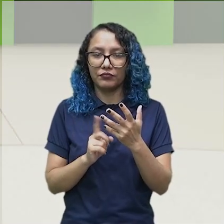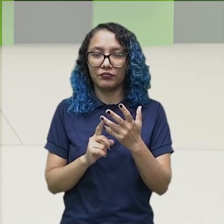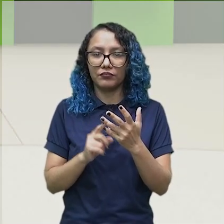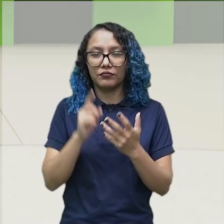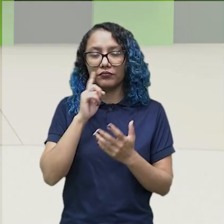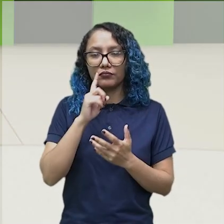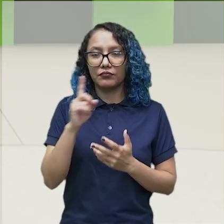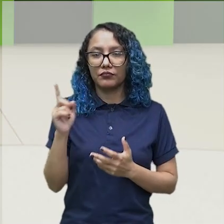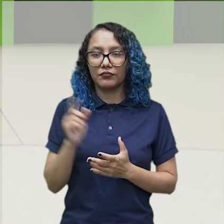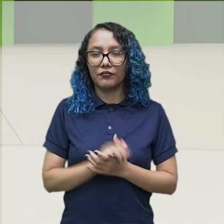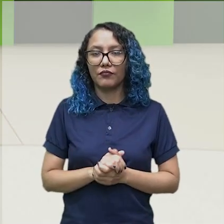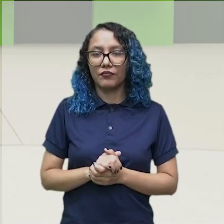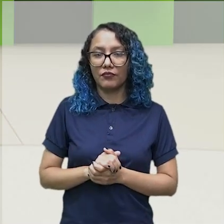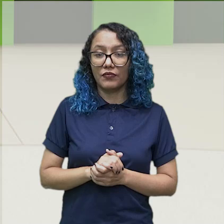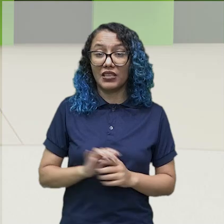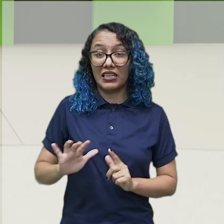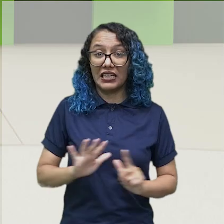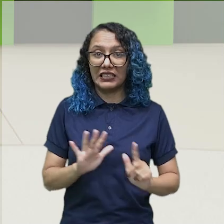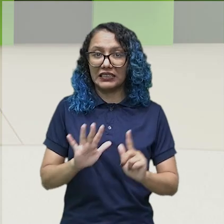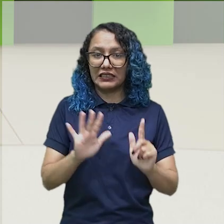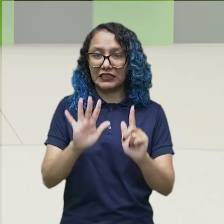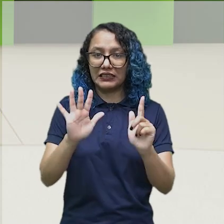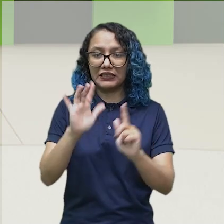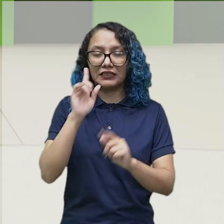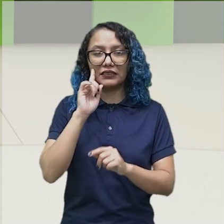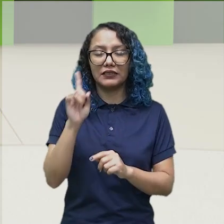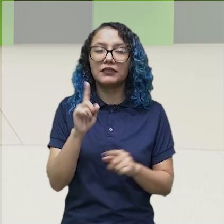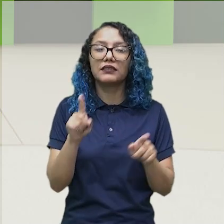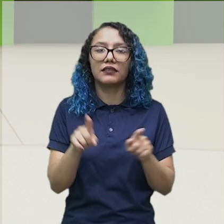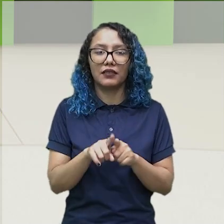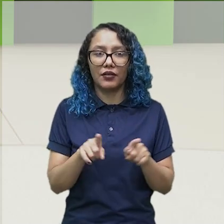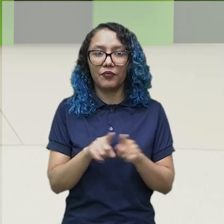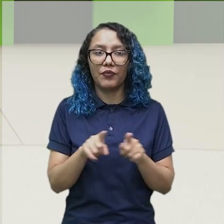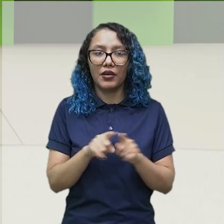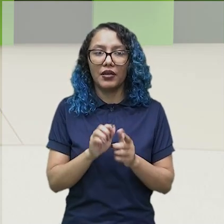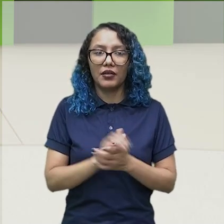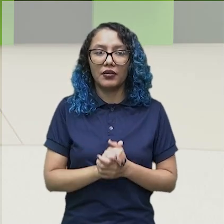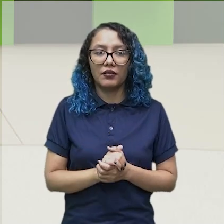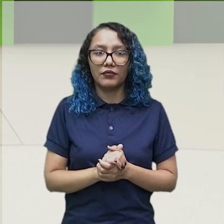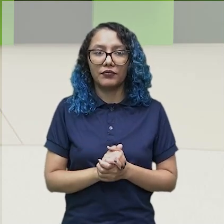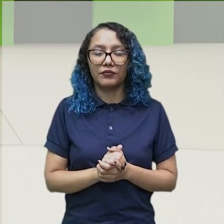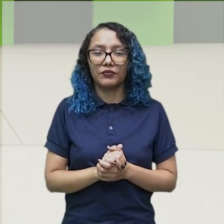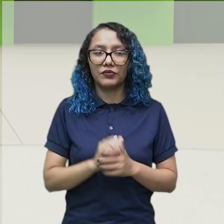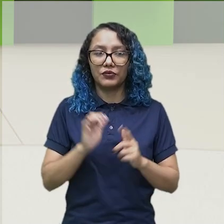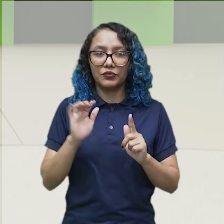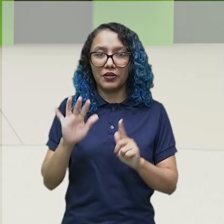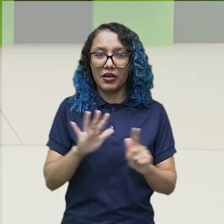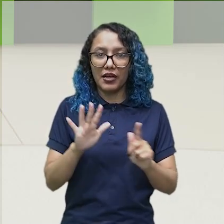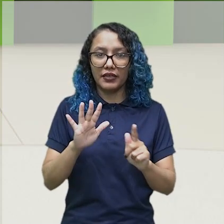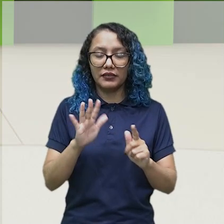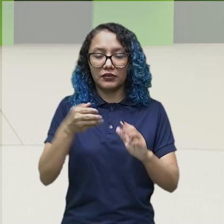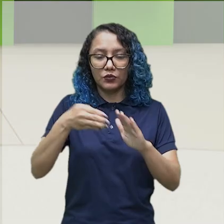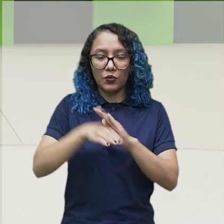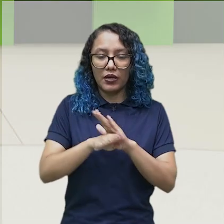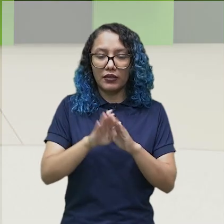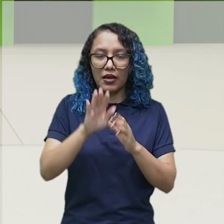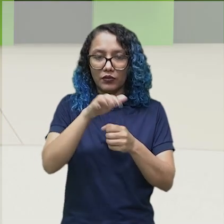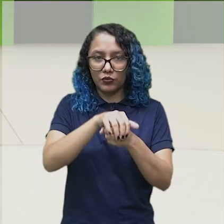pressão, então também são produtos ali químicos em que algum gás, né, está confinado naquele